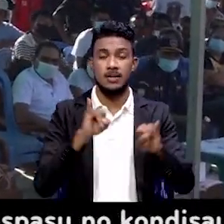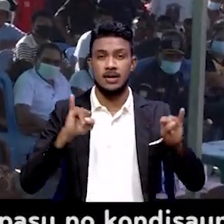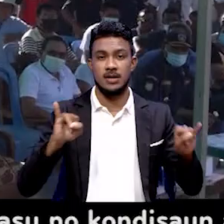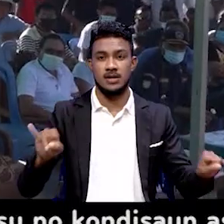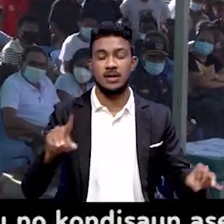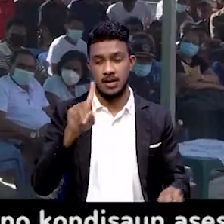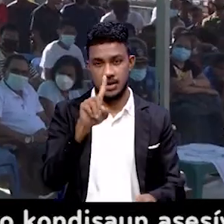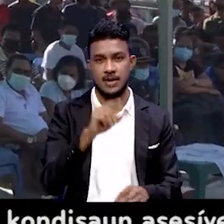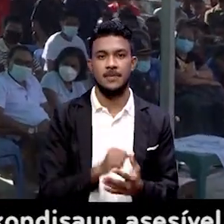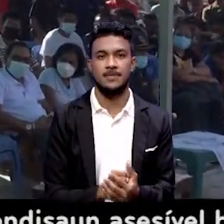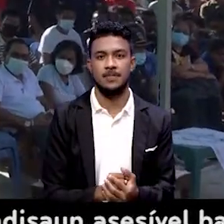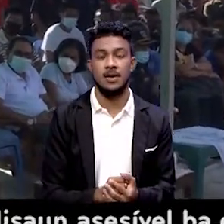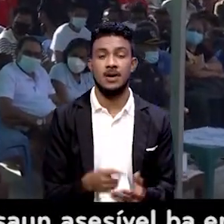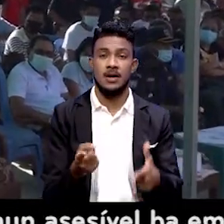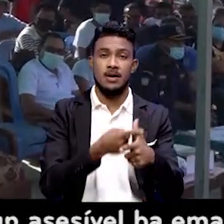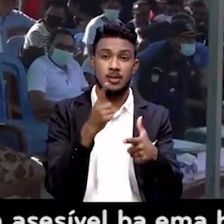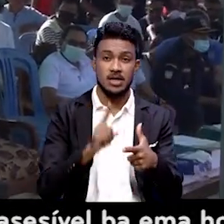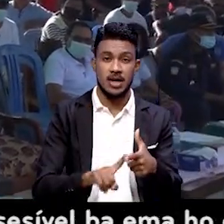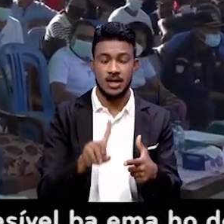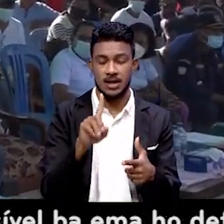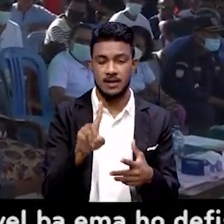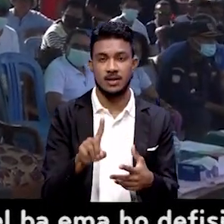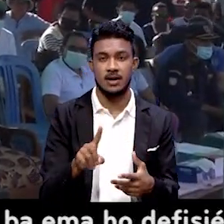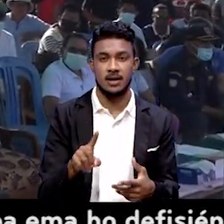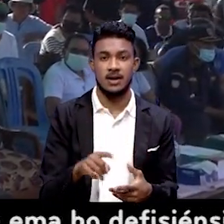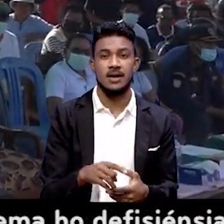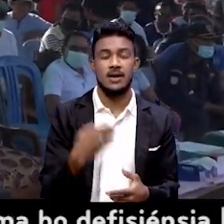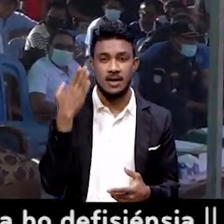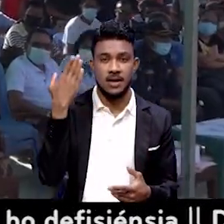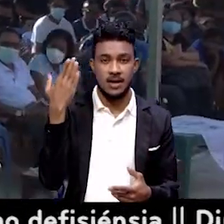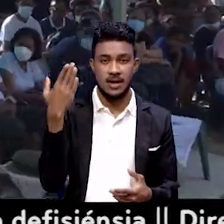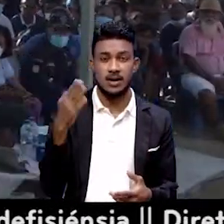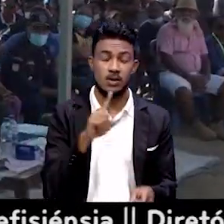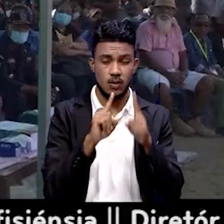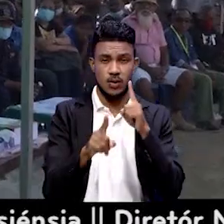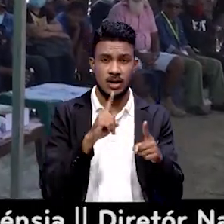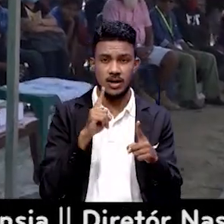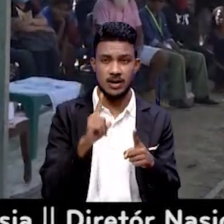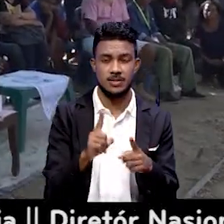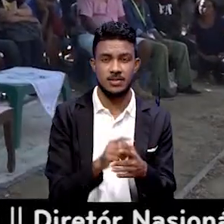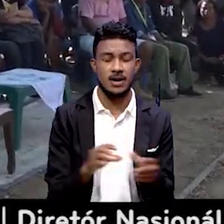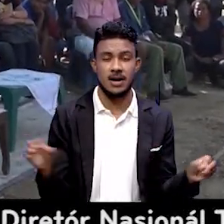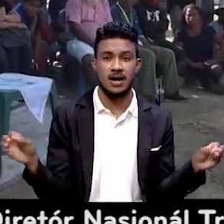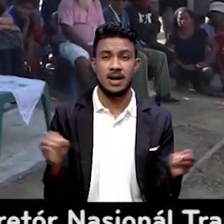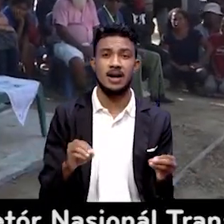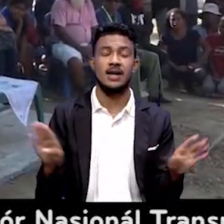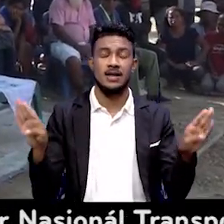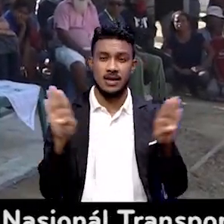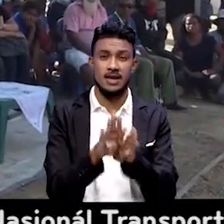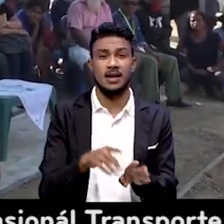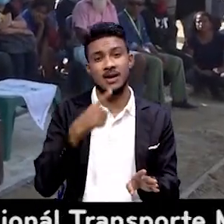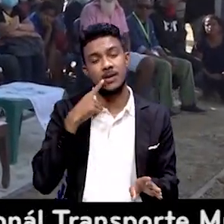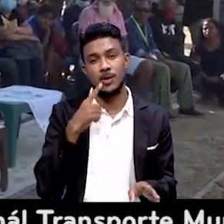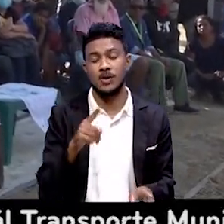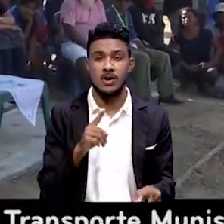né? Depois de né, minha. Colia lá está aqui, bom lá. Minha